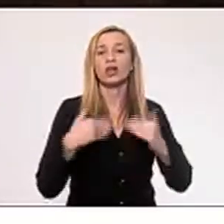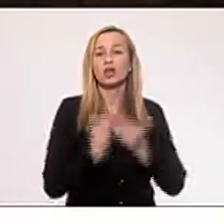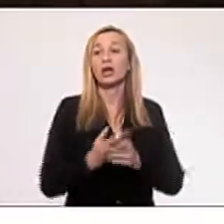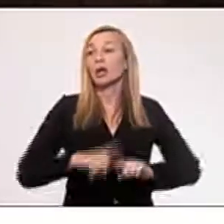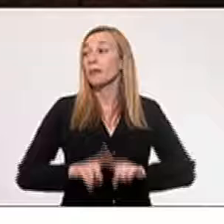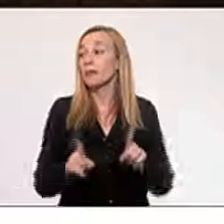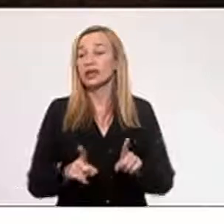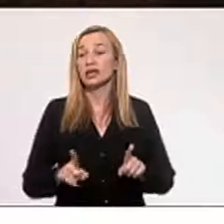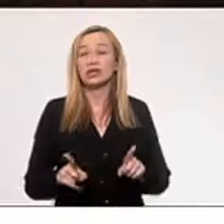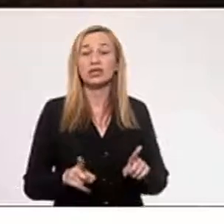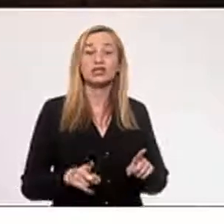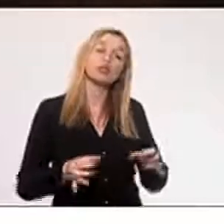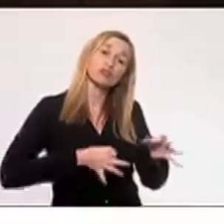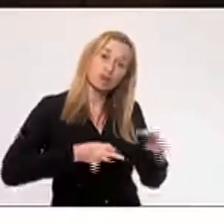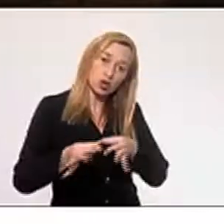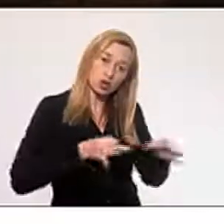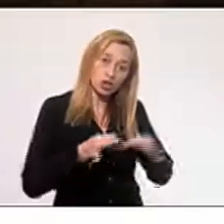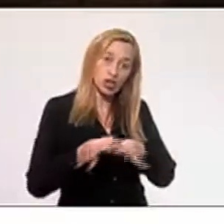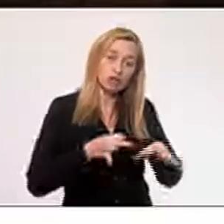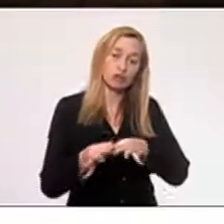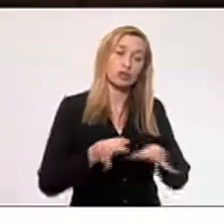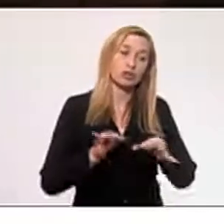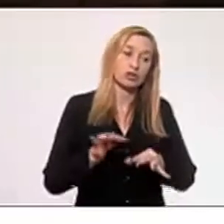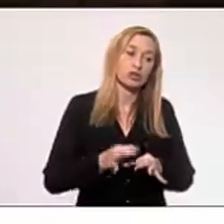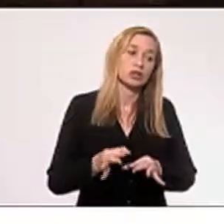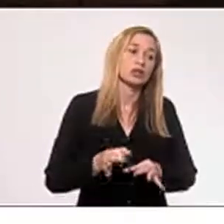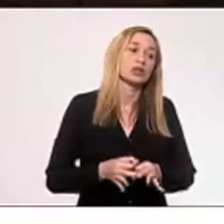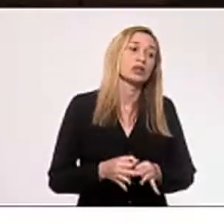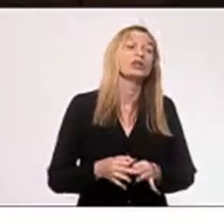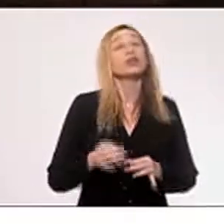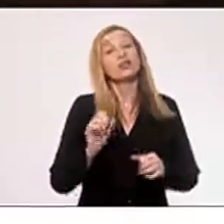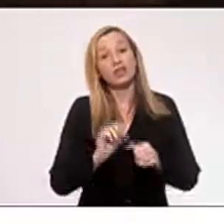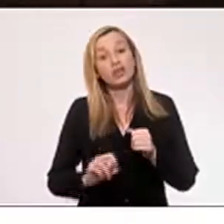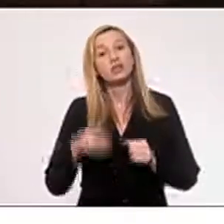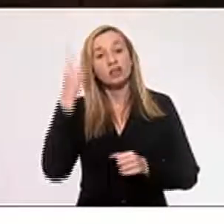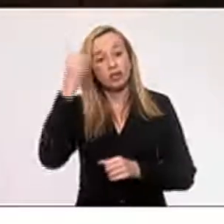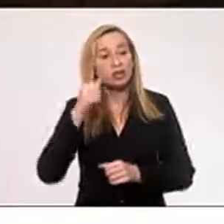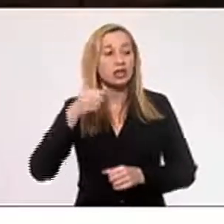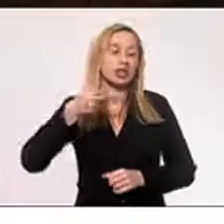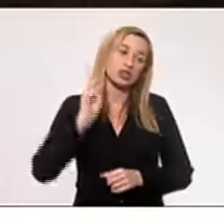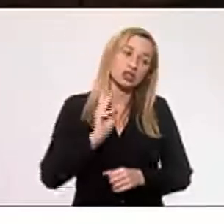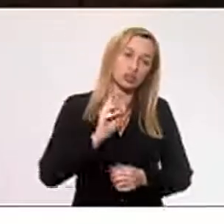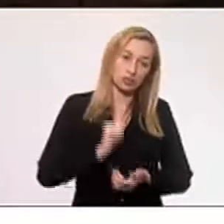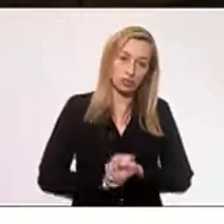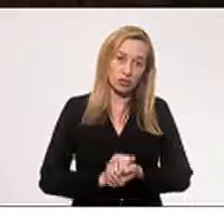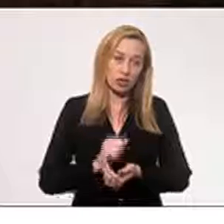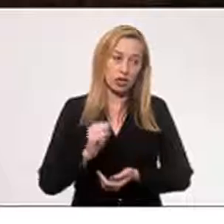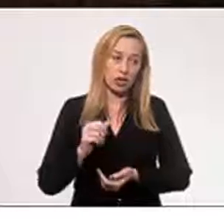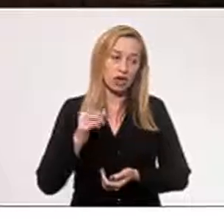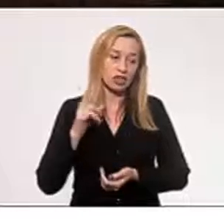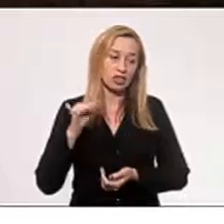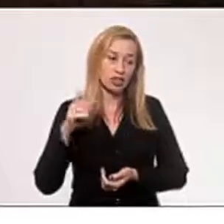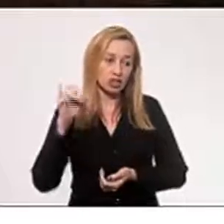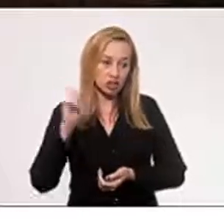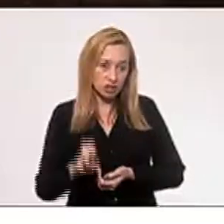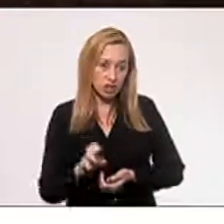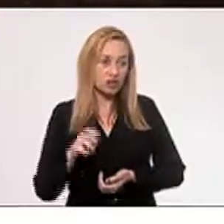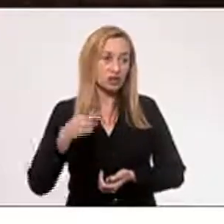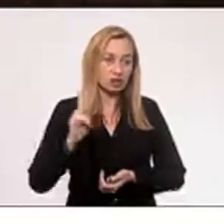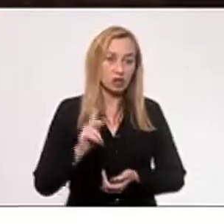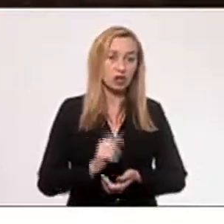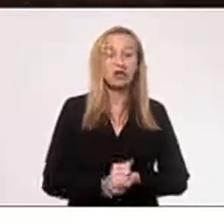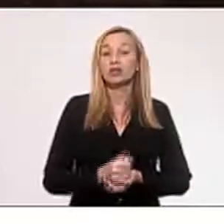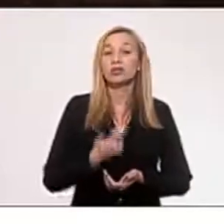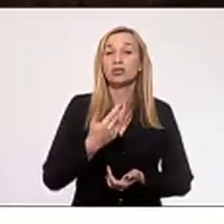mas através de um projeto de resolução. E foi o que fez o deputado Alexandre Knoploch, já que não podia requerer